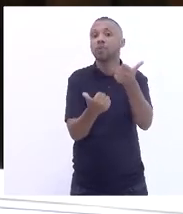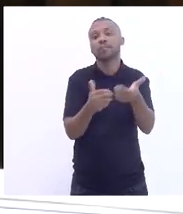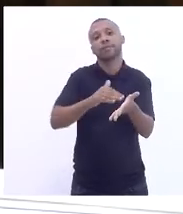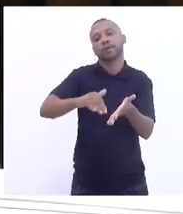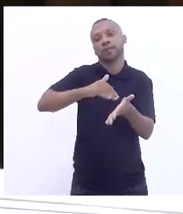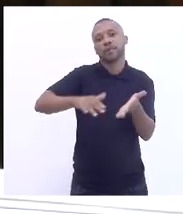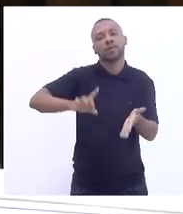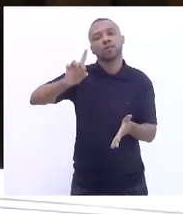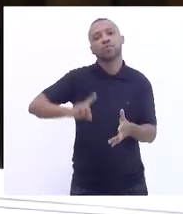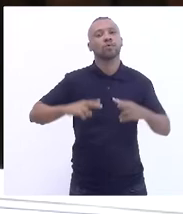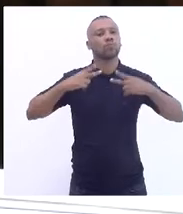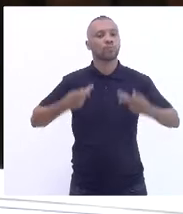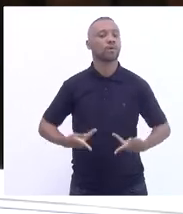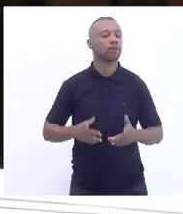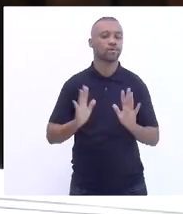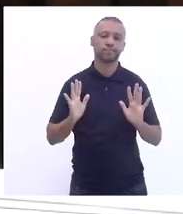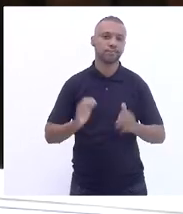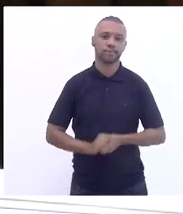de direitos humanos